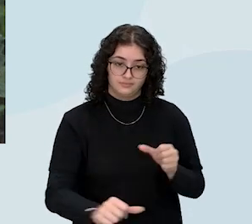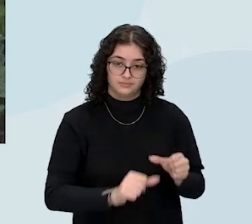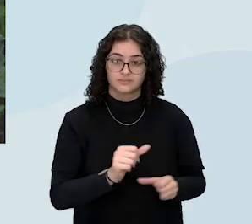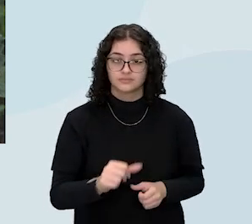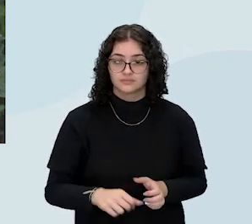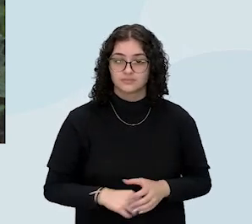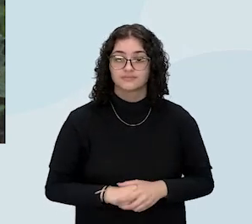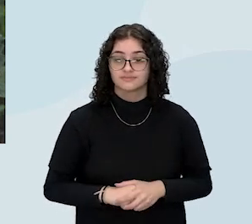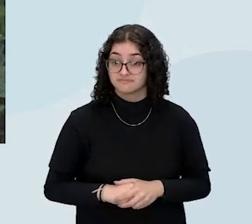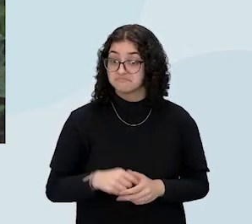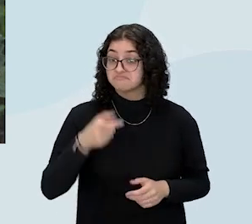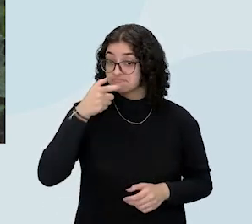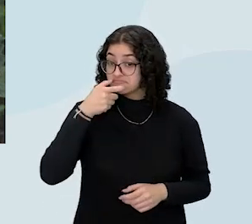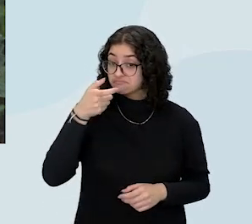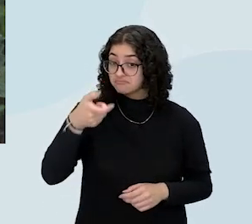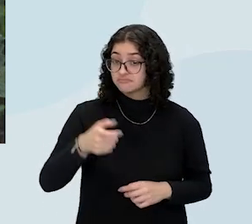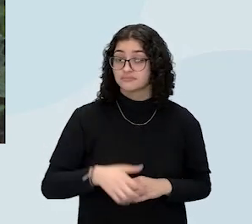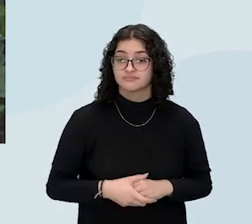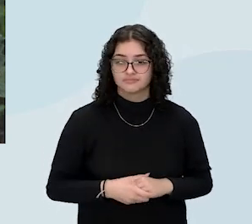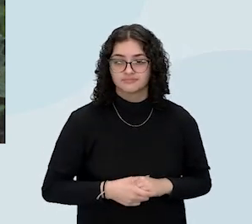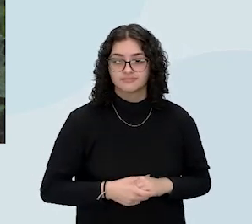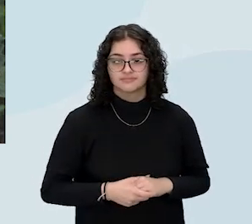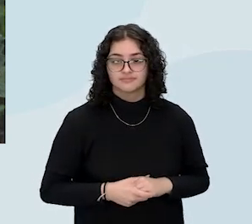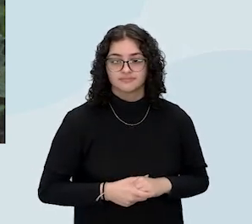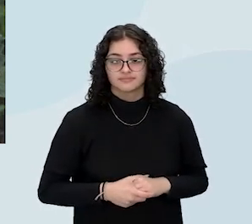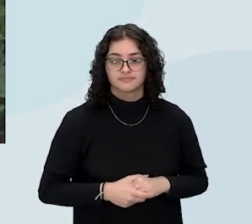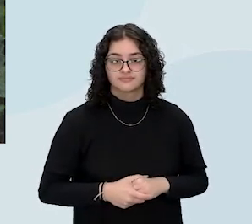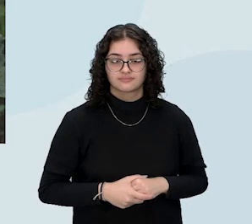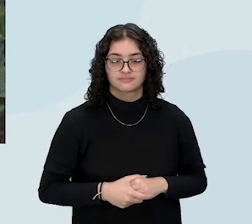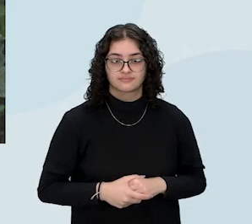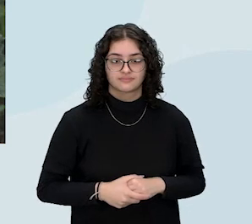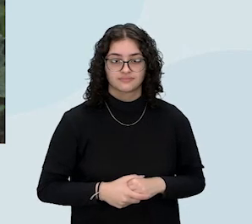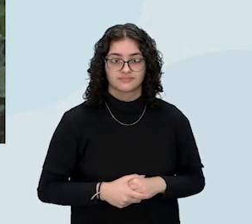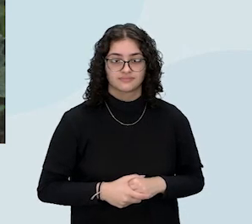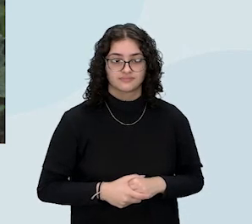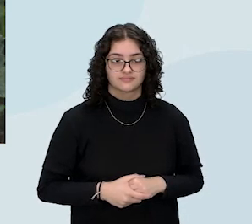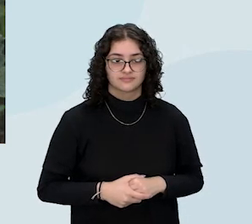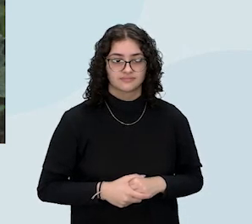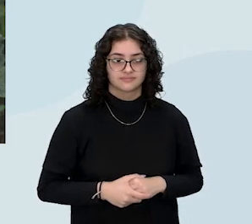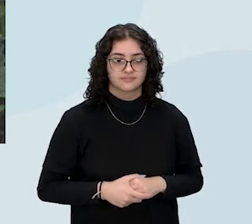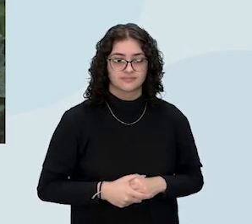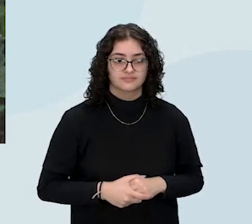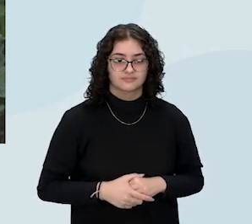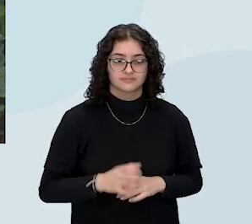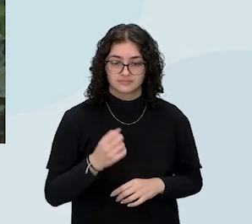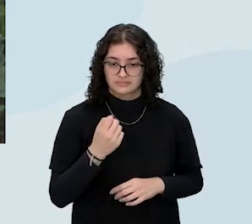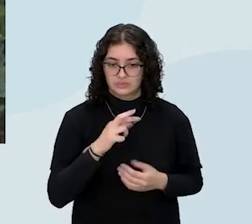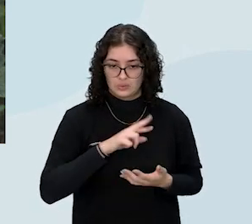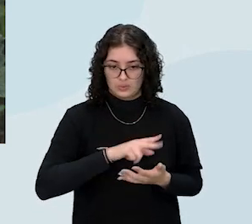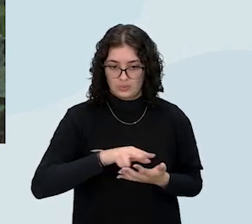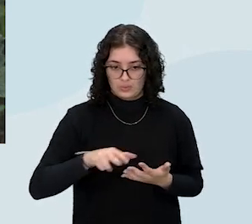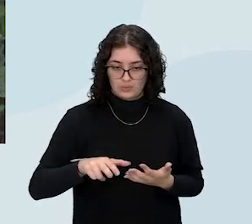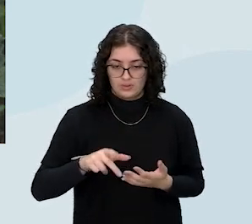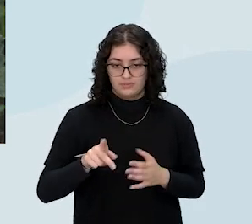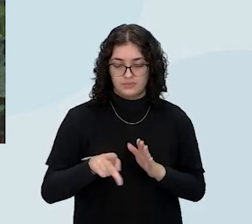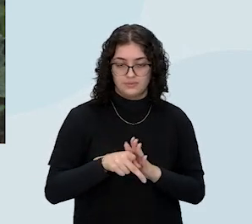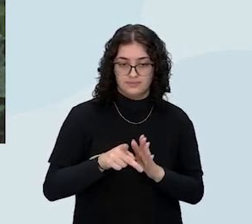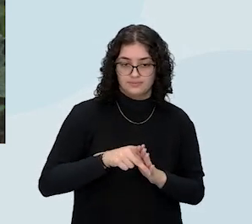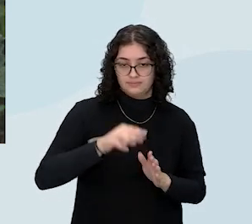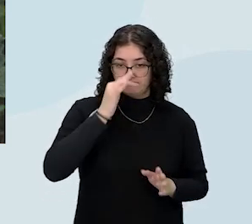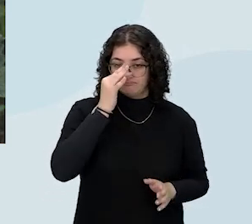solo. Olha que interessante. E, claro, as outras espécies dessa mesma